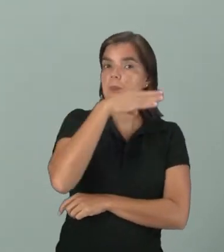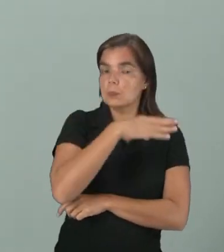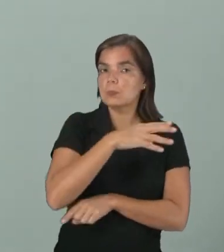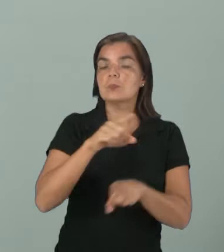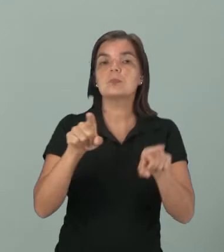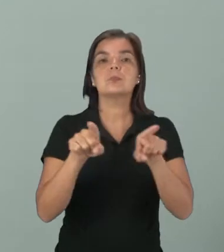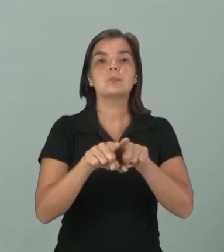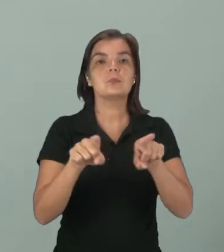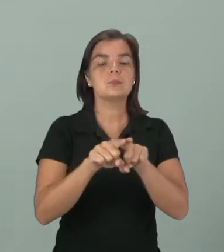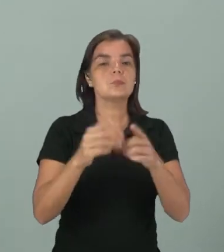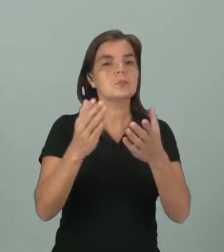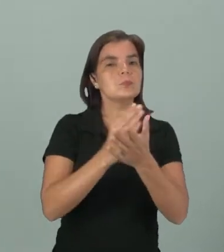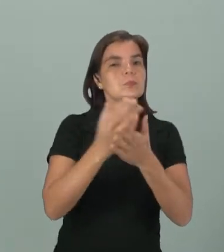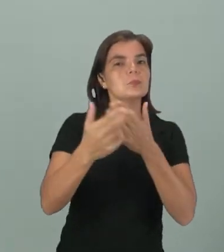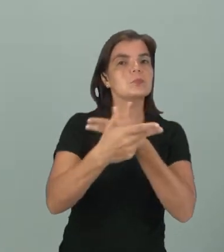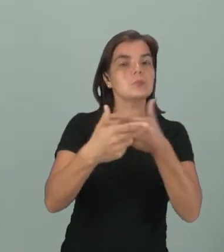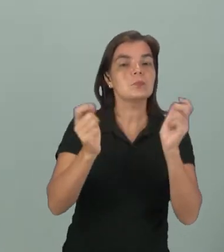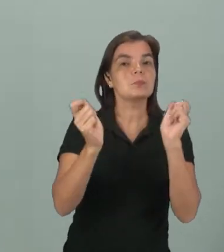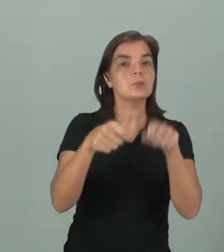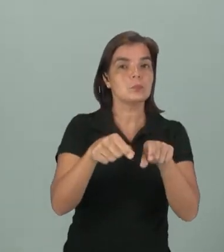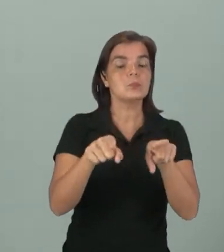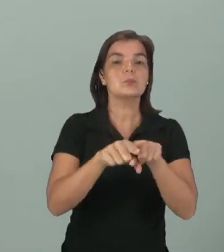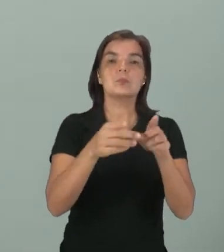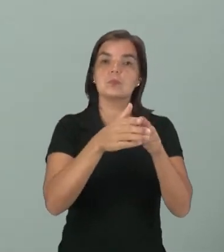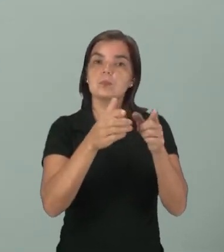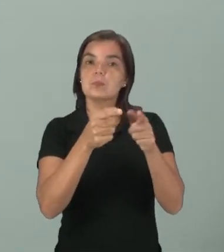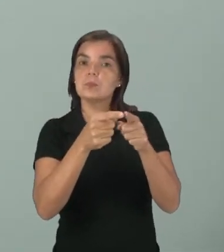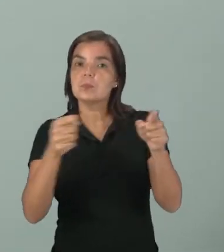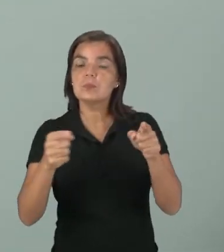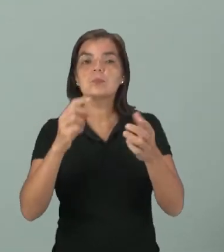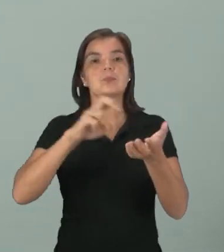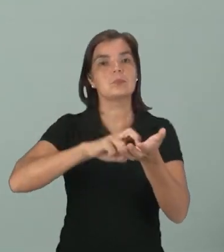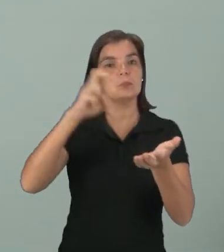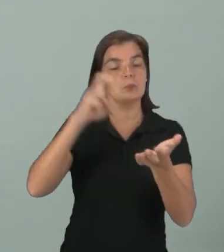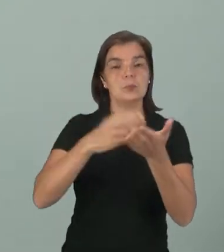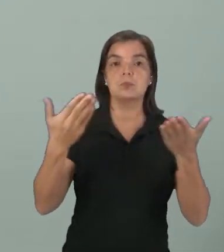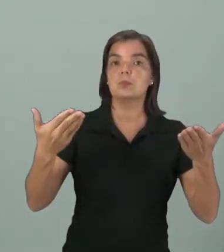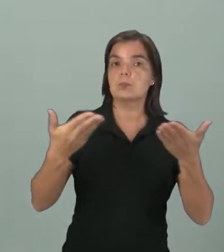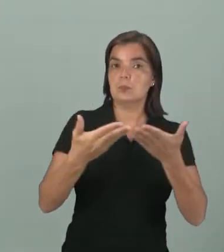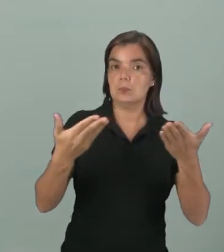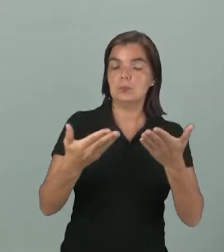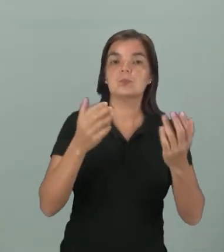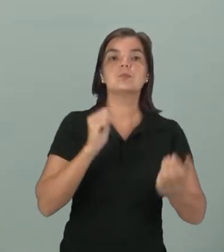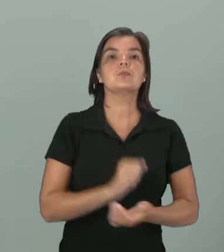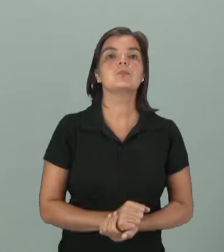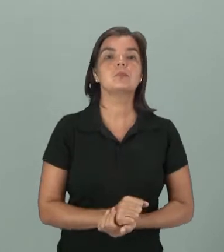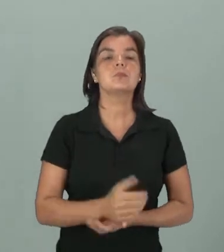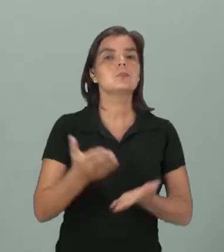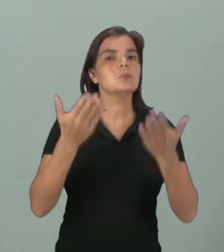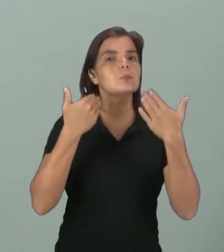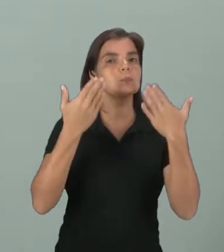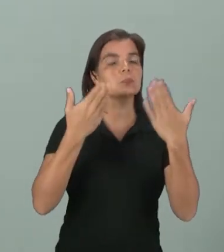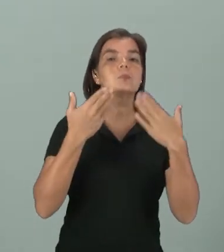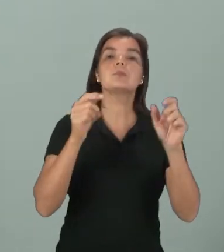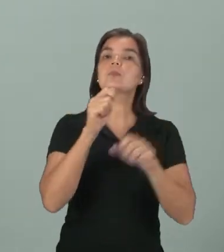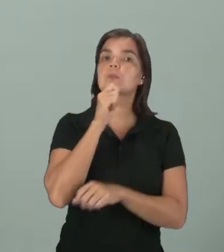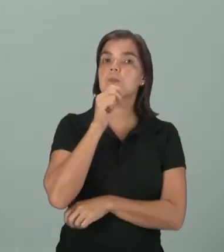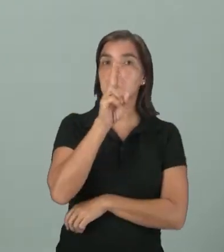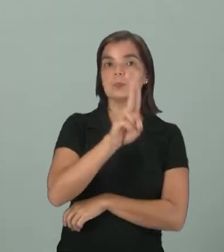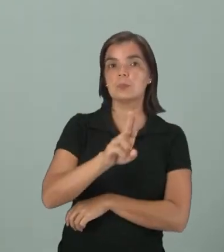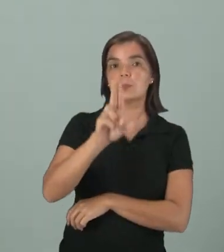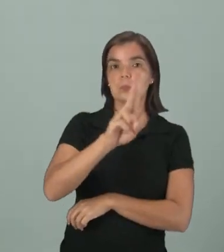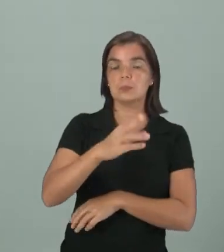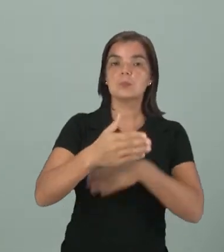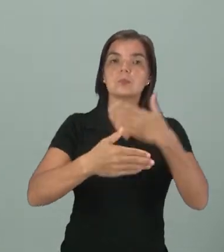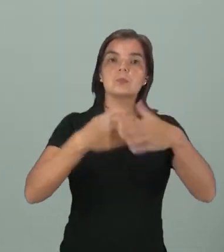e para que algumas atividades fossem feitas durante o dia. Hoje, né, esse calor ele ainda é utilizado, por exemplo,